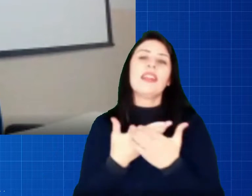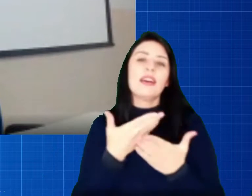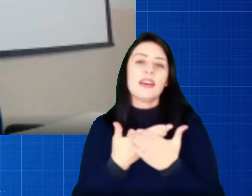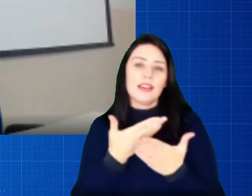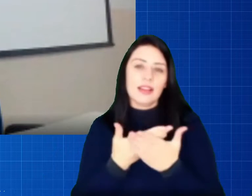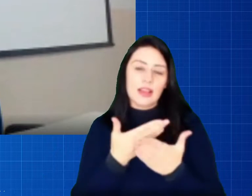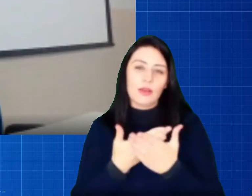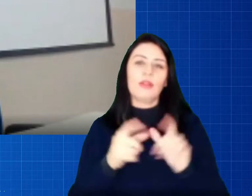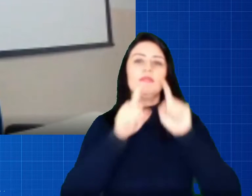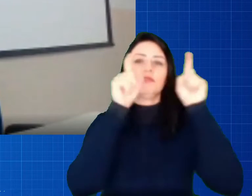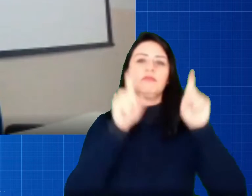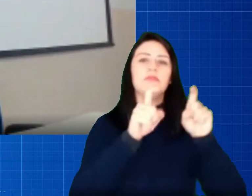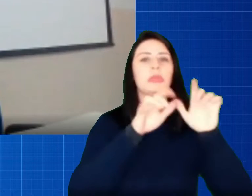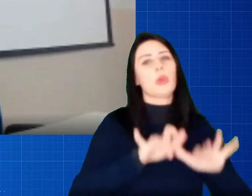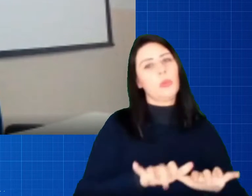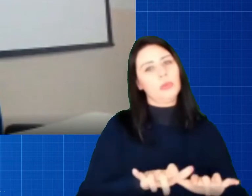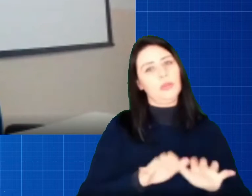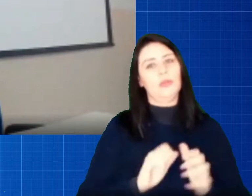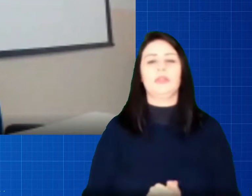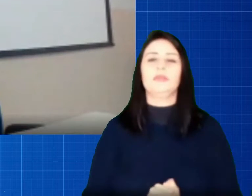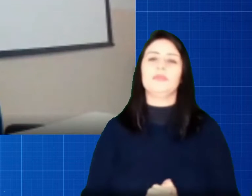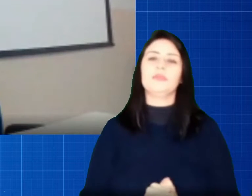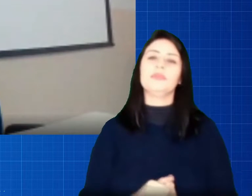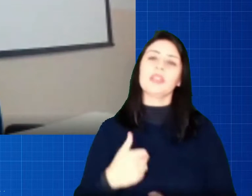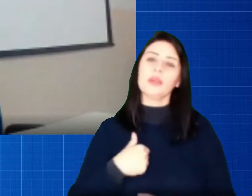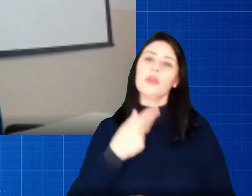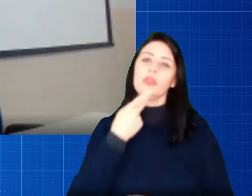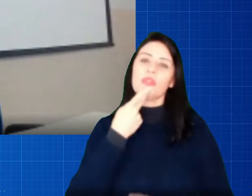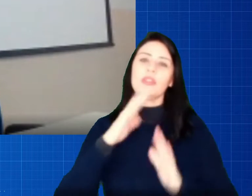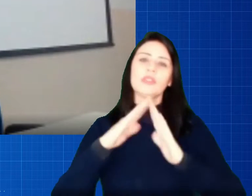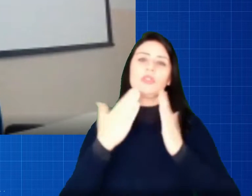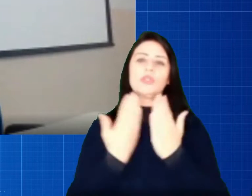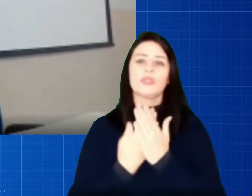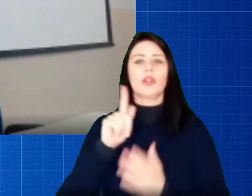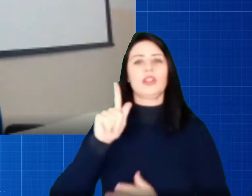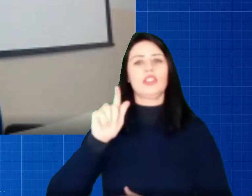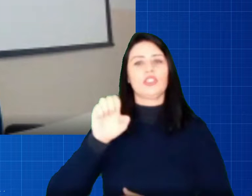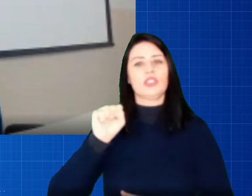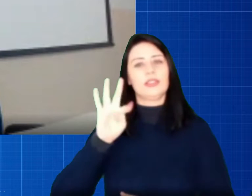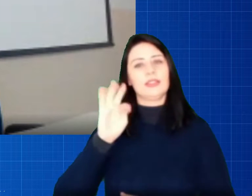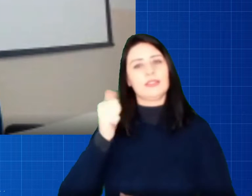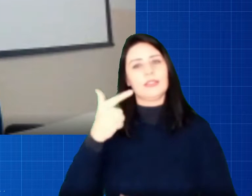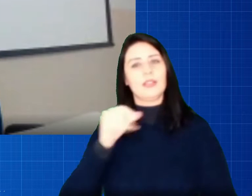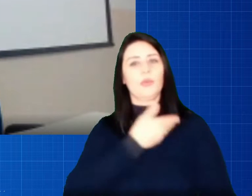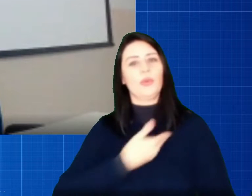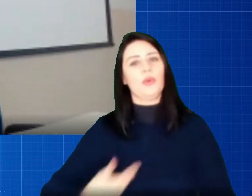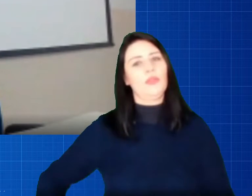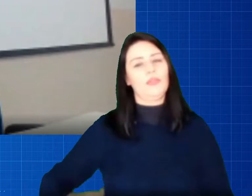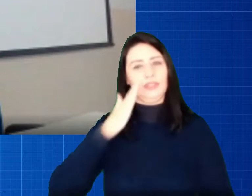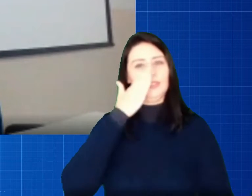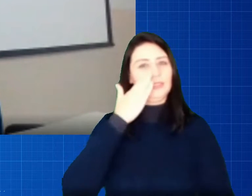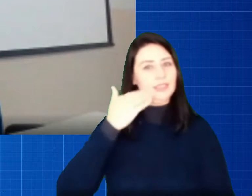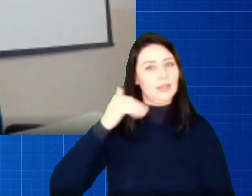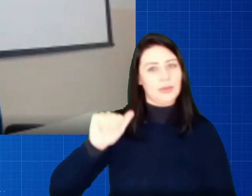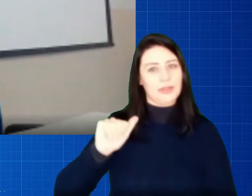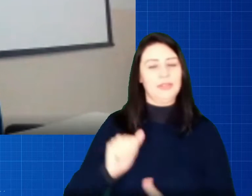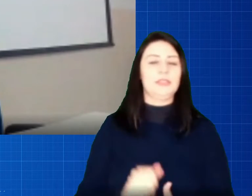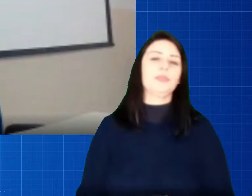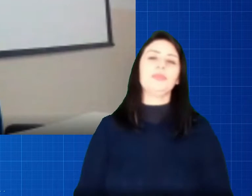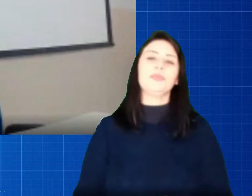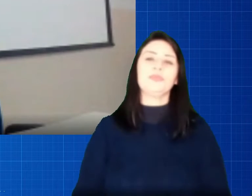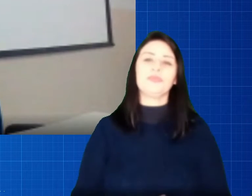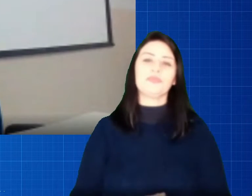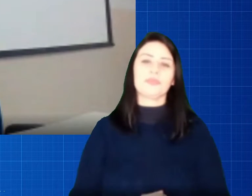né? E computadores. Tá? Então, estou falando da Escola de Gestão Pública do município de Araucária.